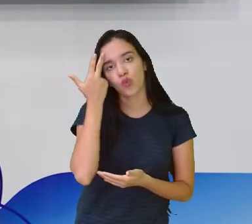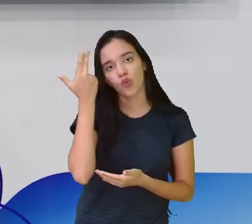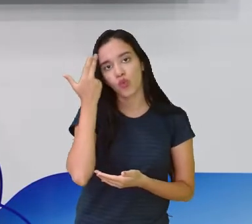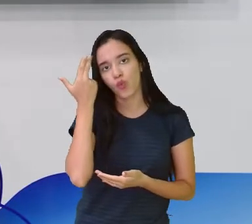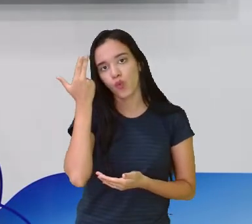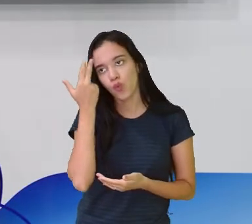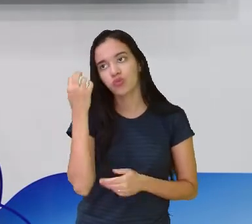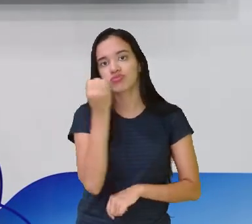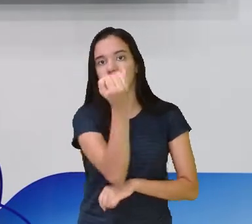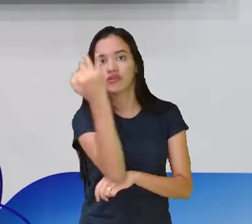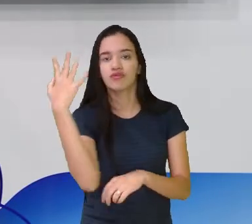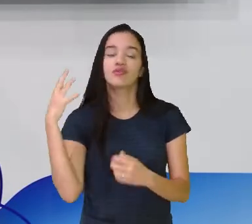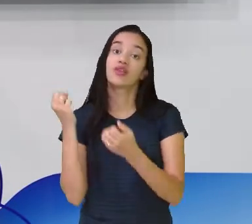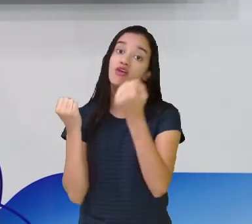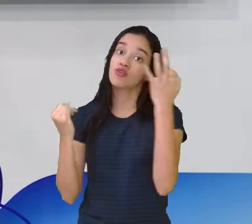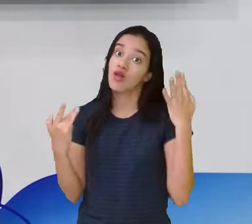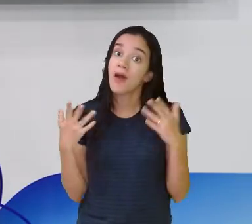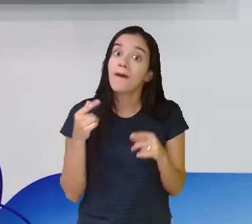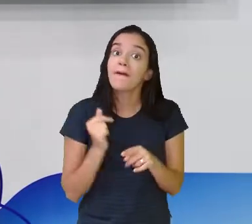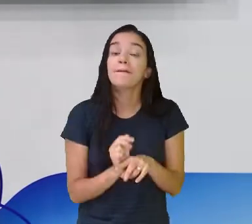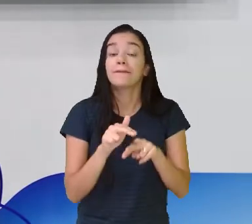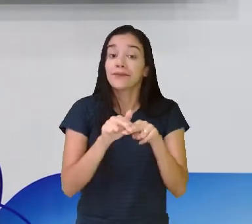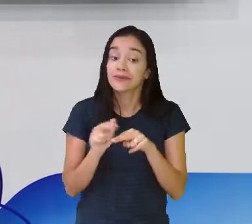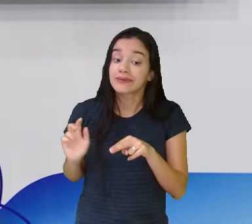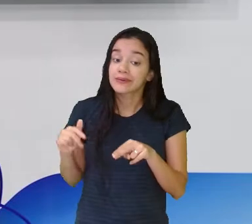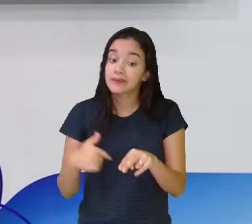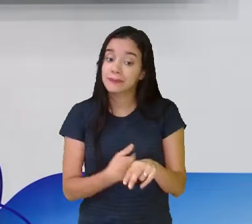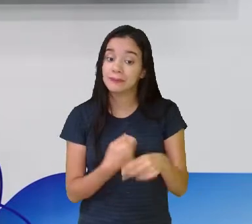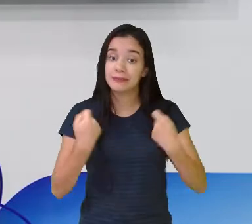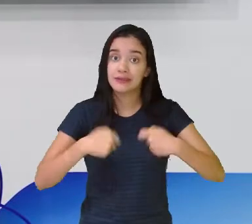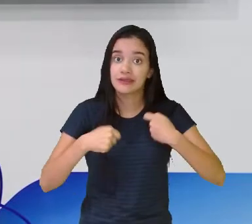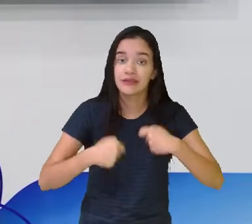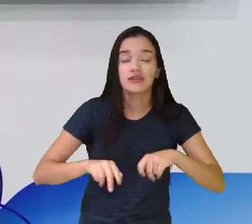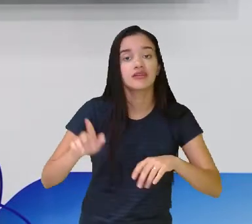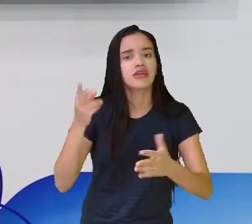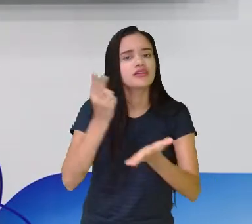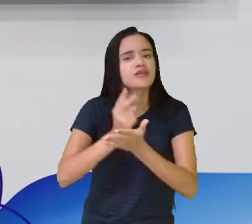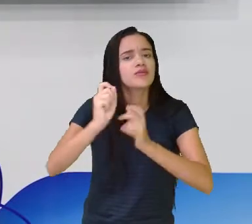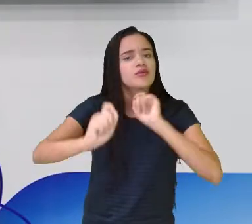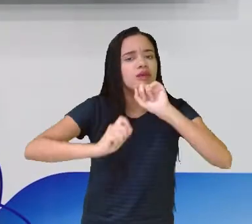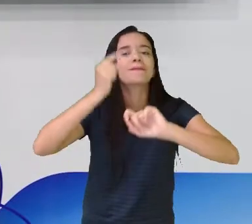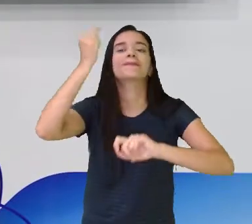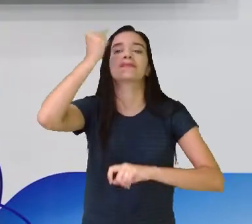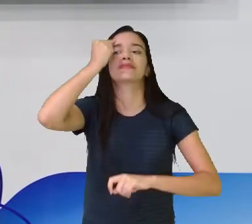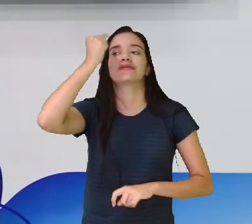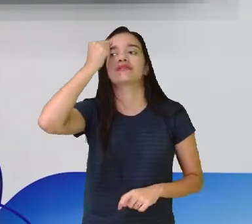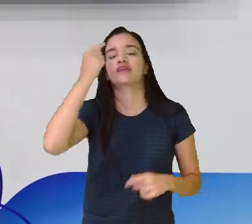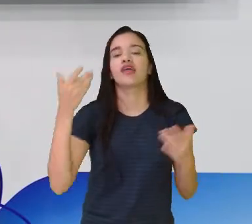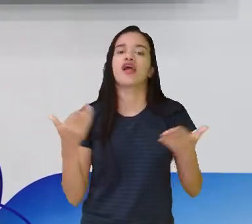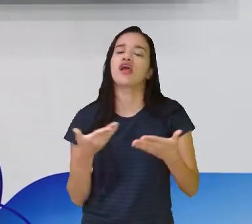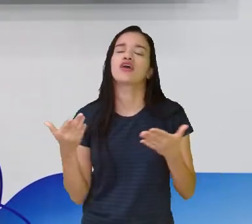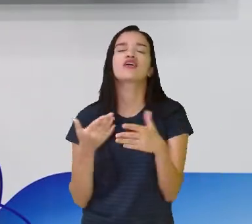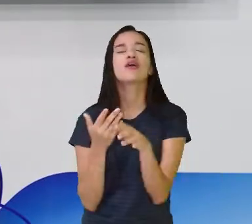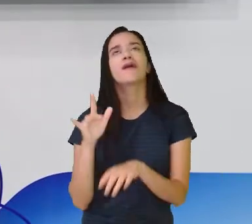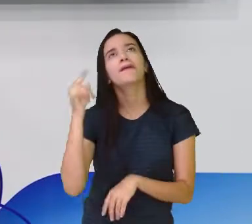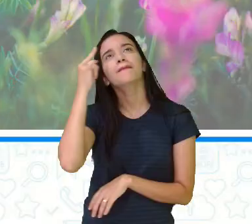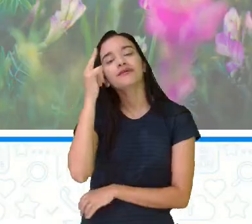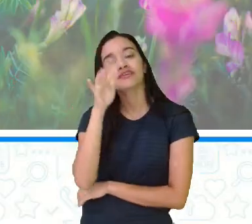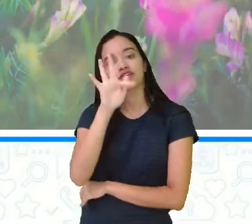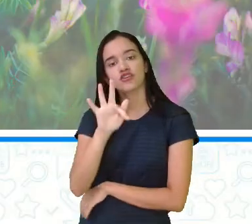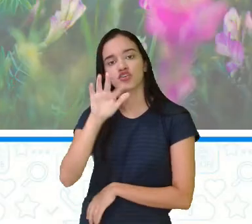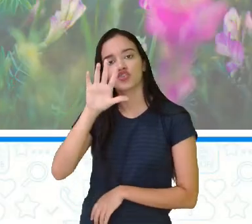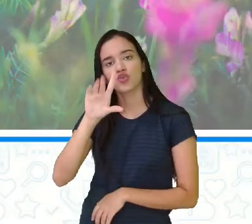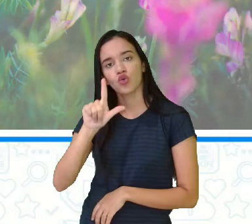nessa floresta. Por isso que a gente precisa sempre pensar na preservação. Flora. Então, quando a gente pensa aí na